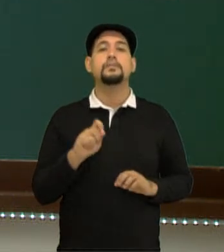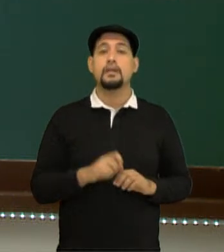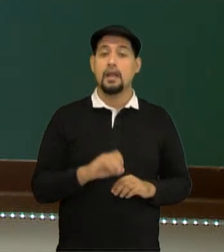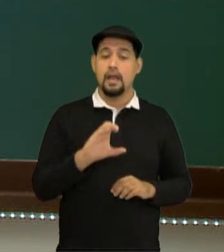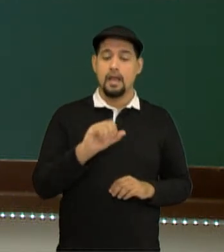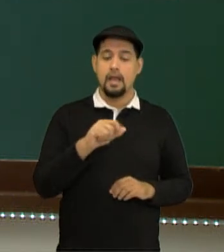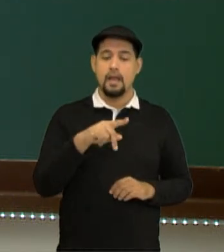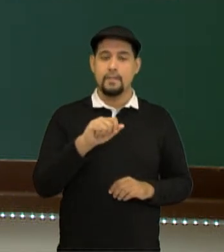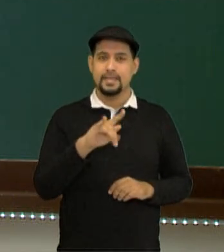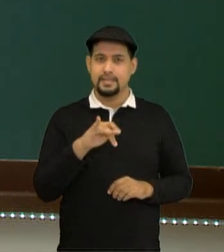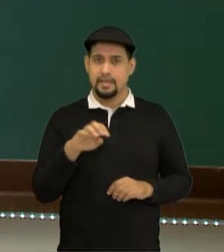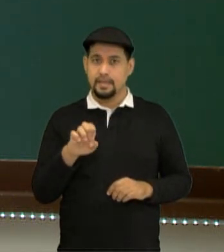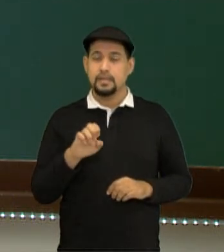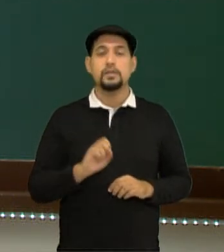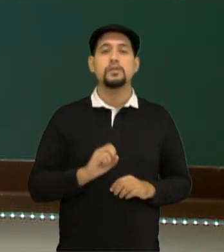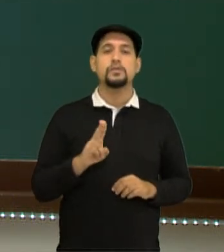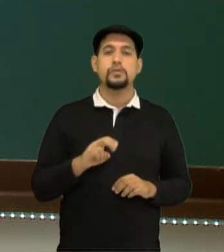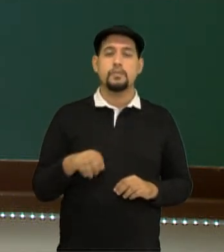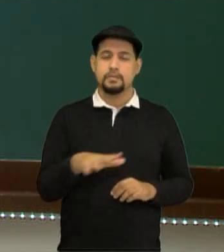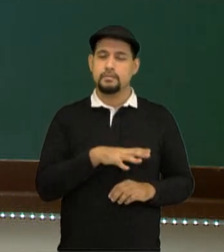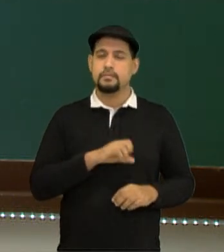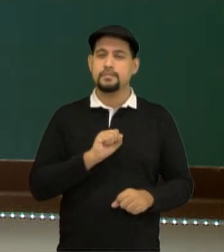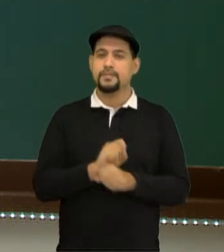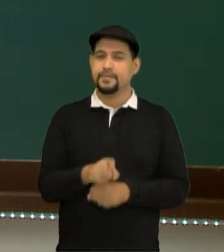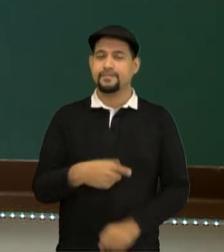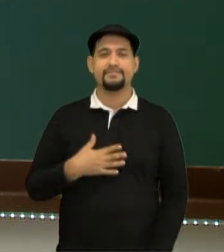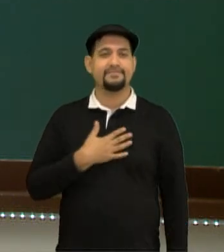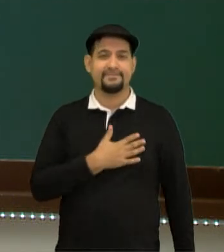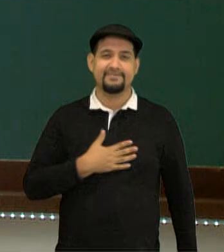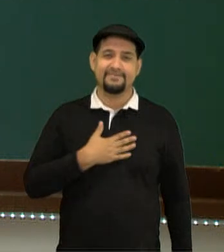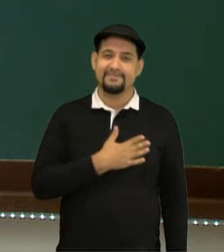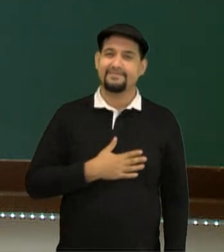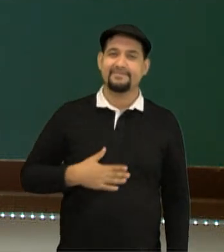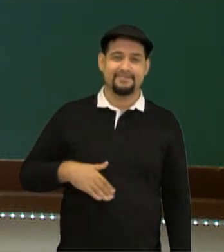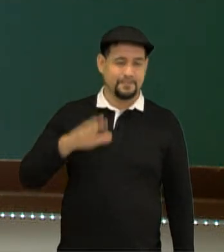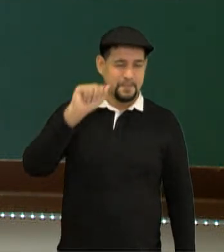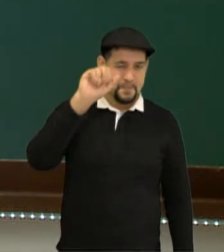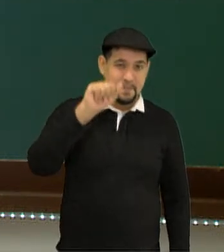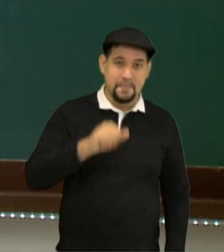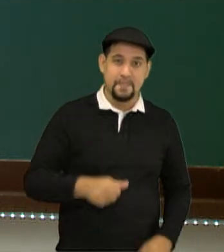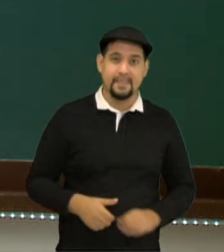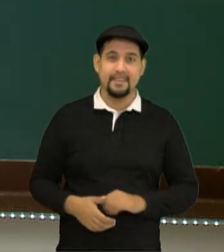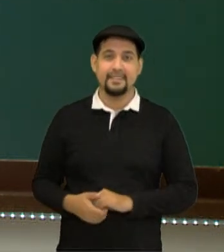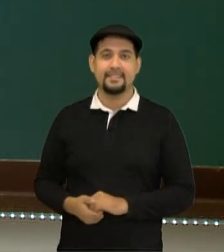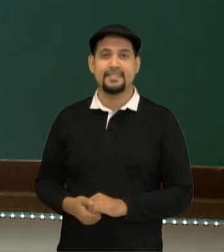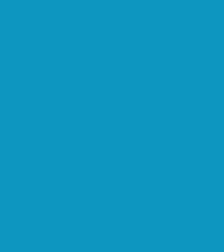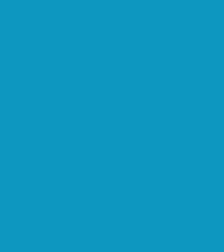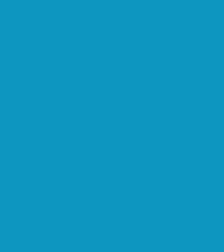capacidade de um cilindro. Espero que vocês tenham gostado e até breve.